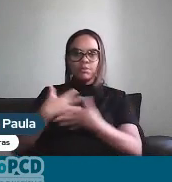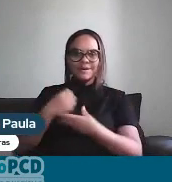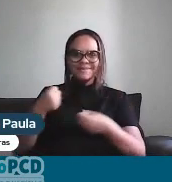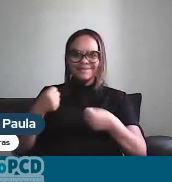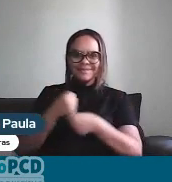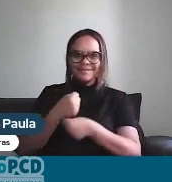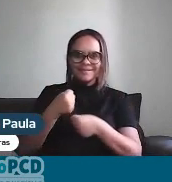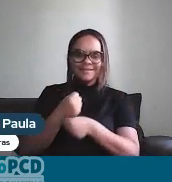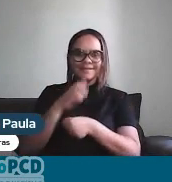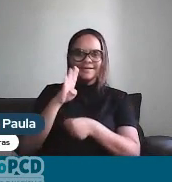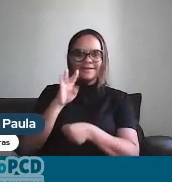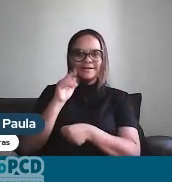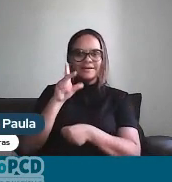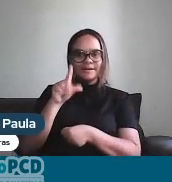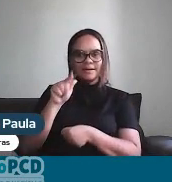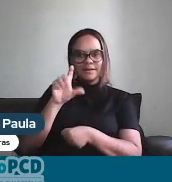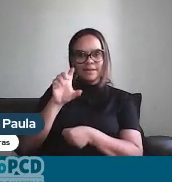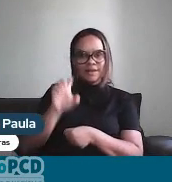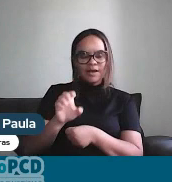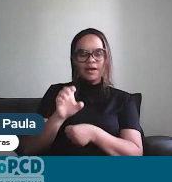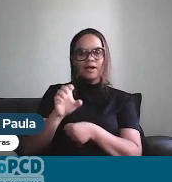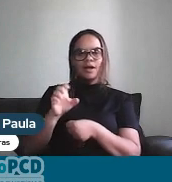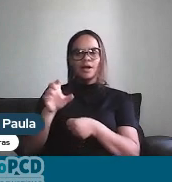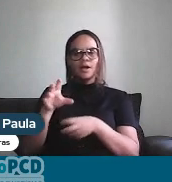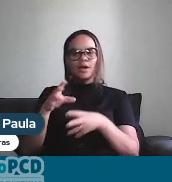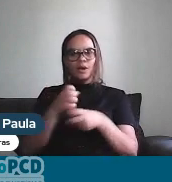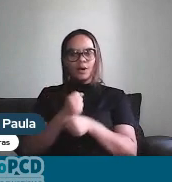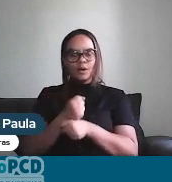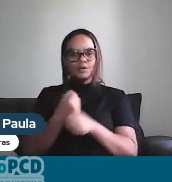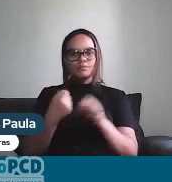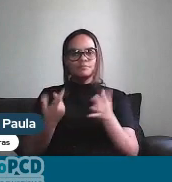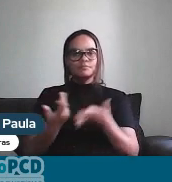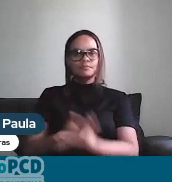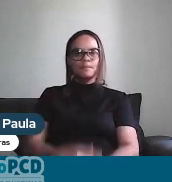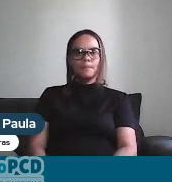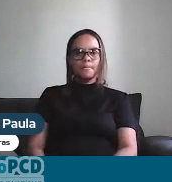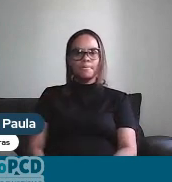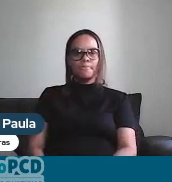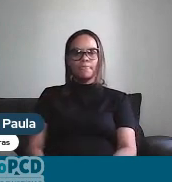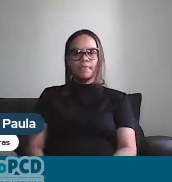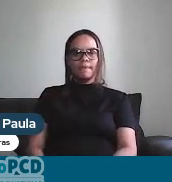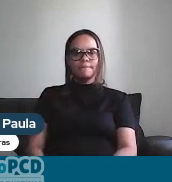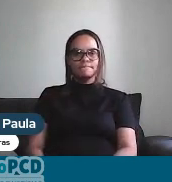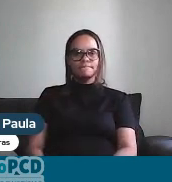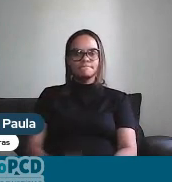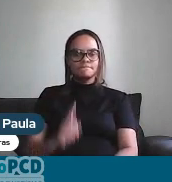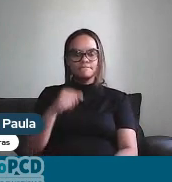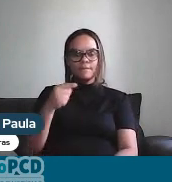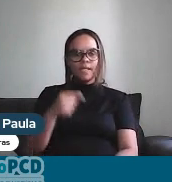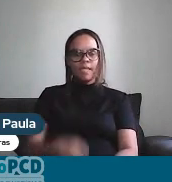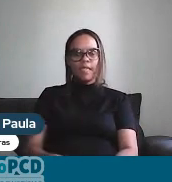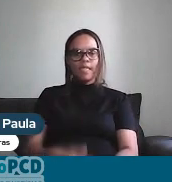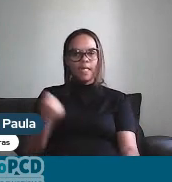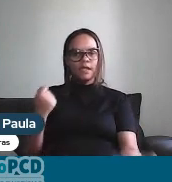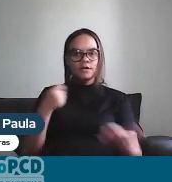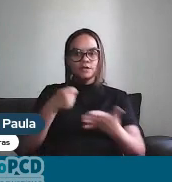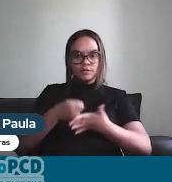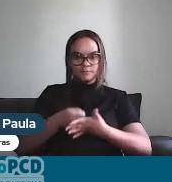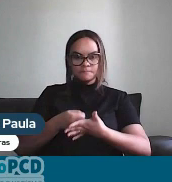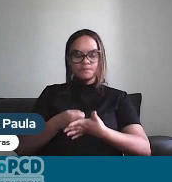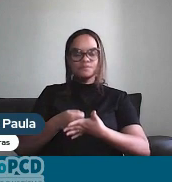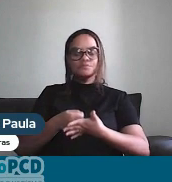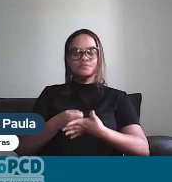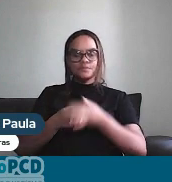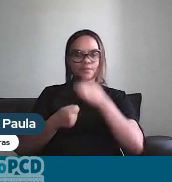o IBGE coleta informações, vamos falar mais precisamente do censo, depois da obrigatoriedade que